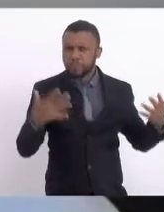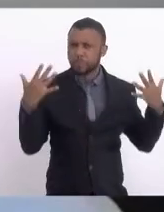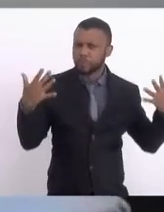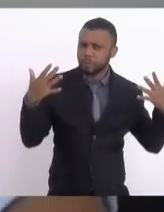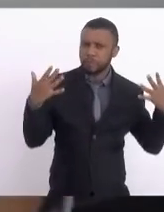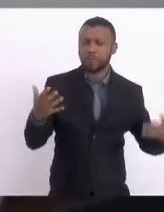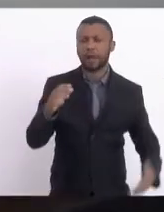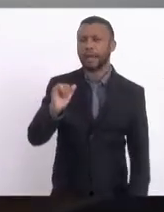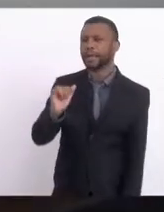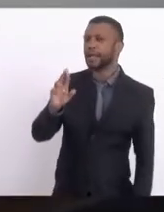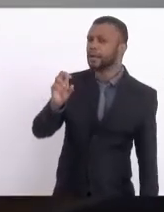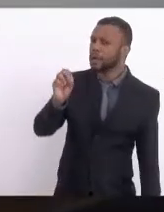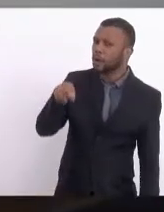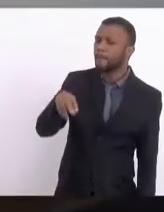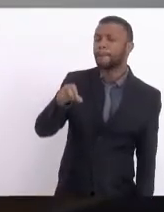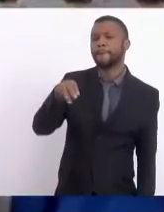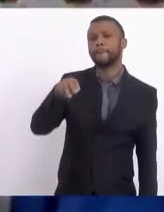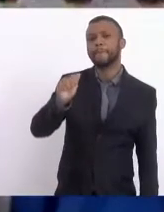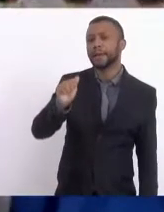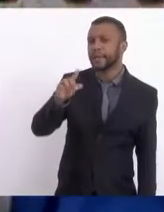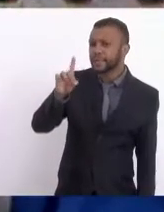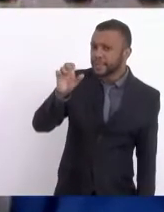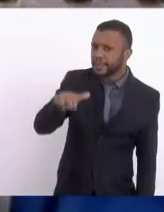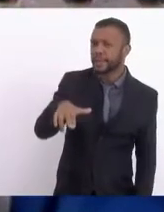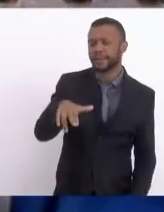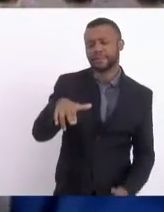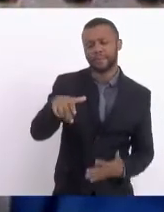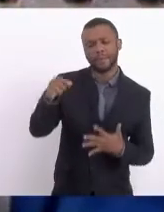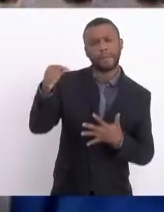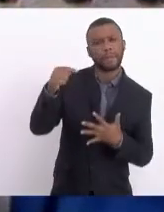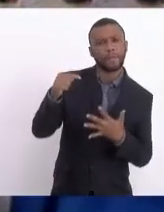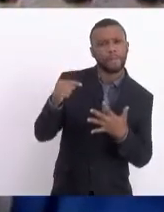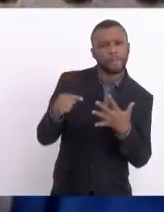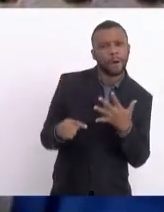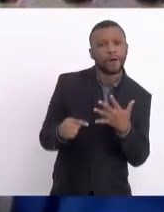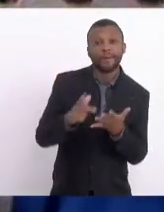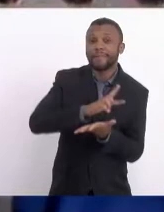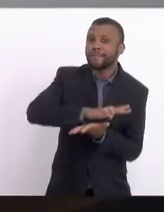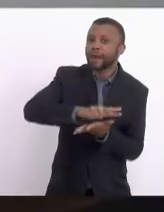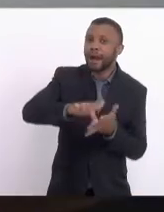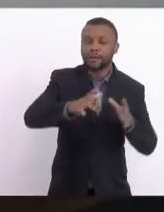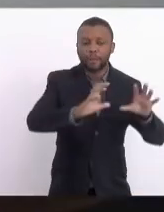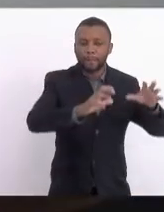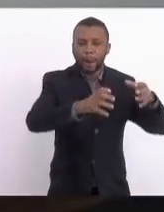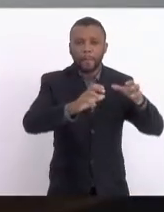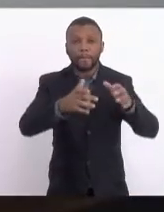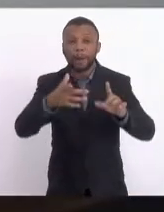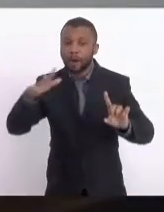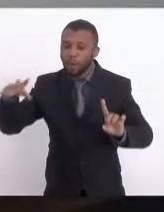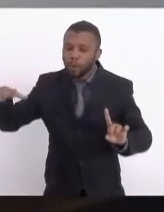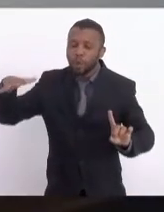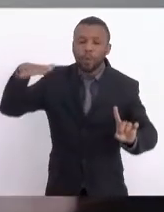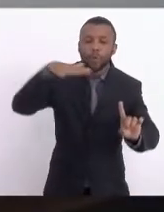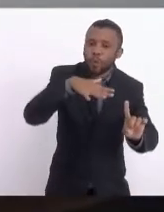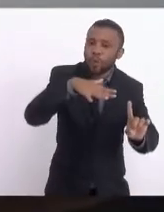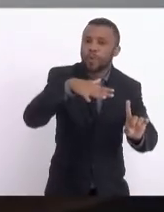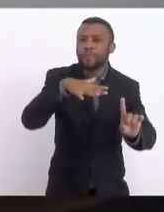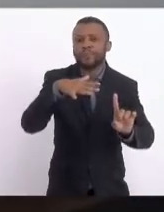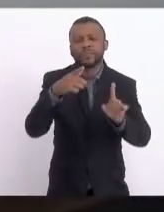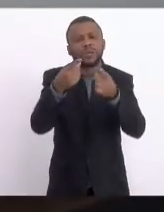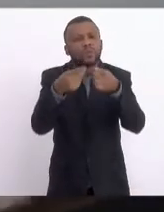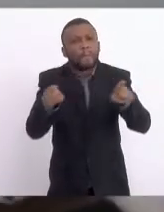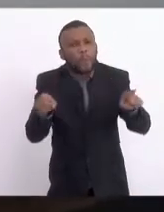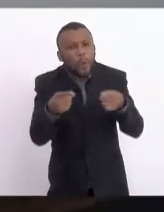Iron Maiden, Nina Hagen, assim como outros nomes mais, digamos, de música